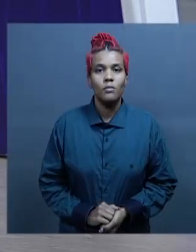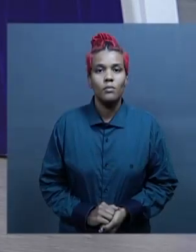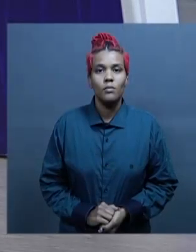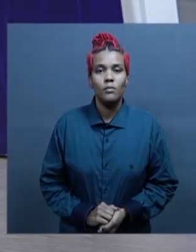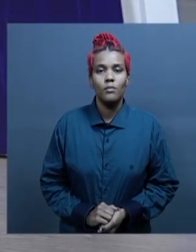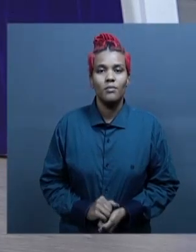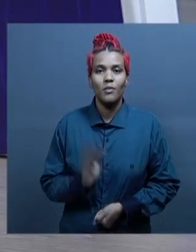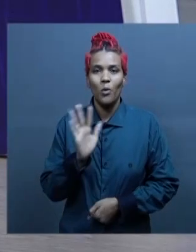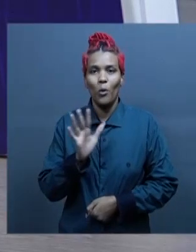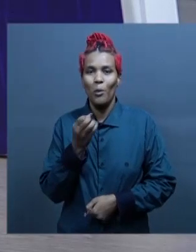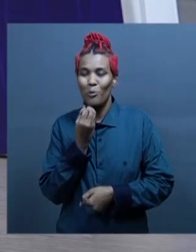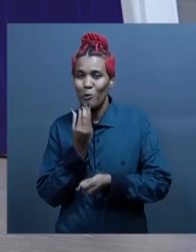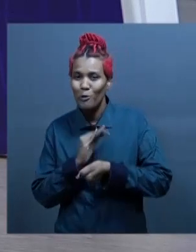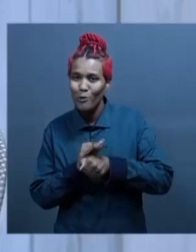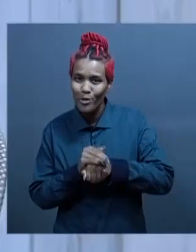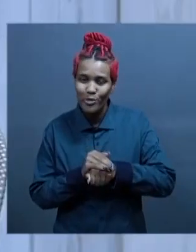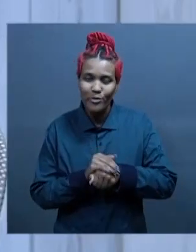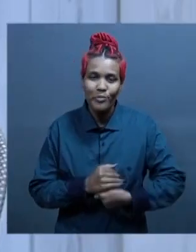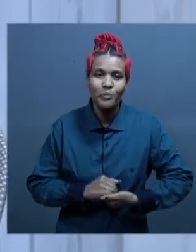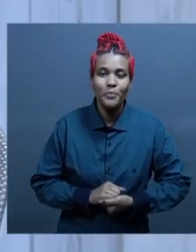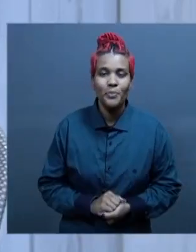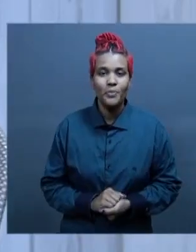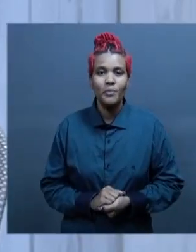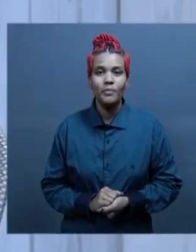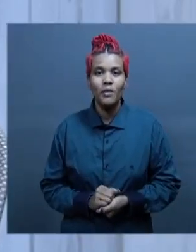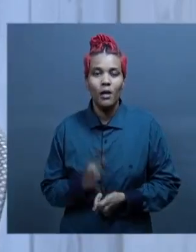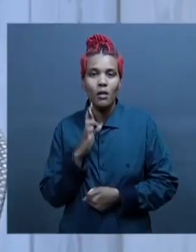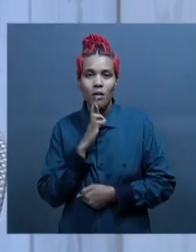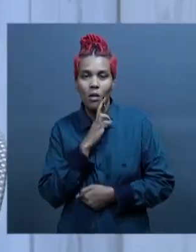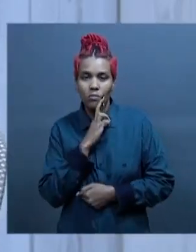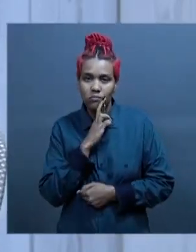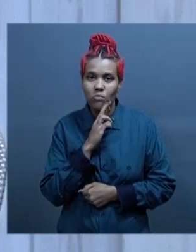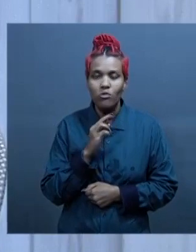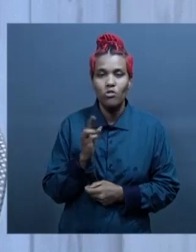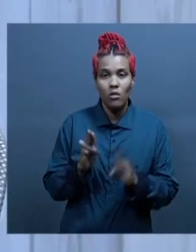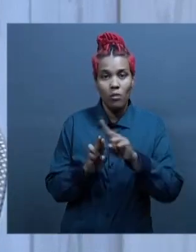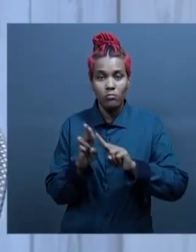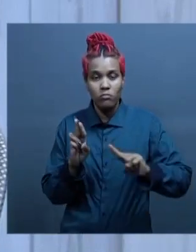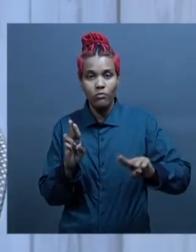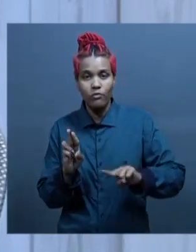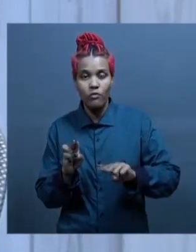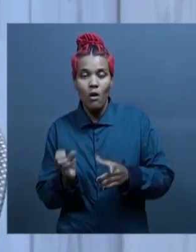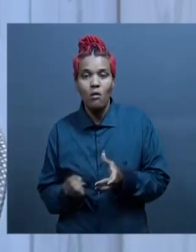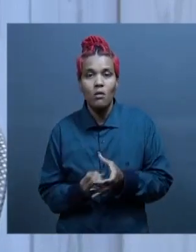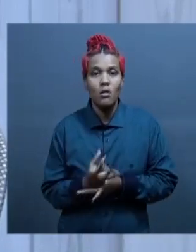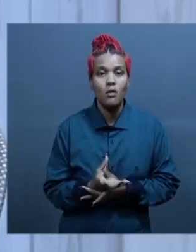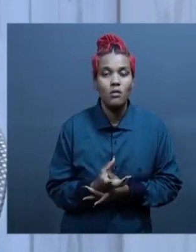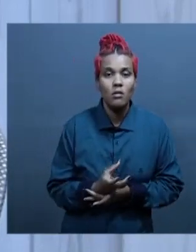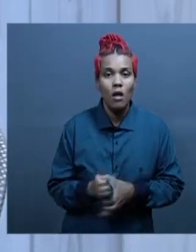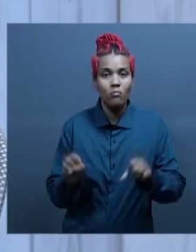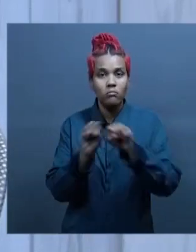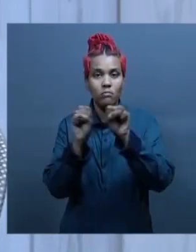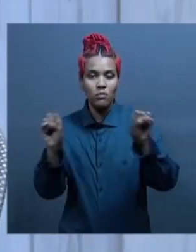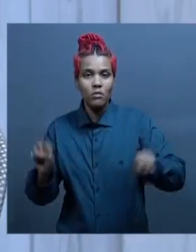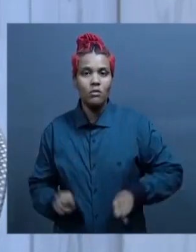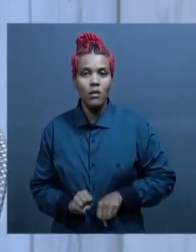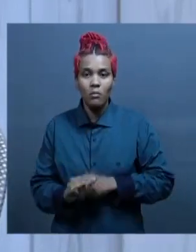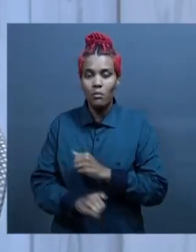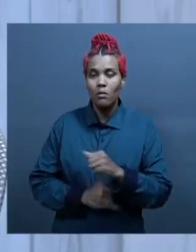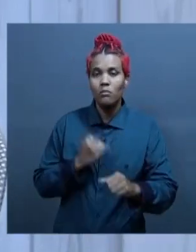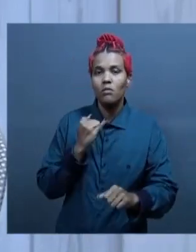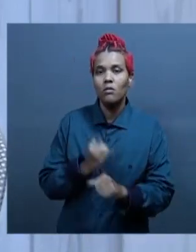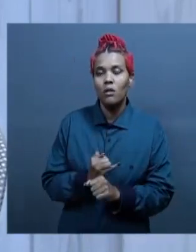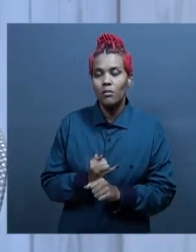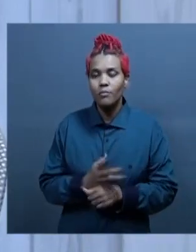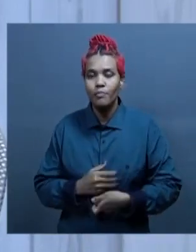olá boa noite o restaurante universitário da ufu lança sistema de compras online para usuários